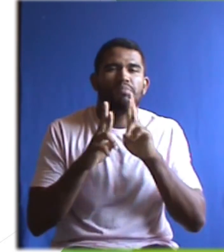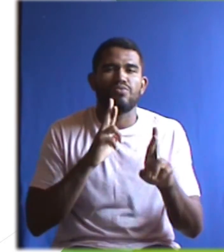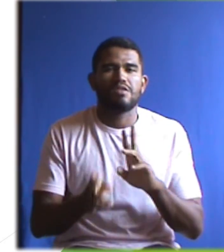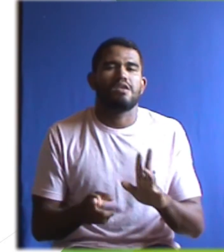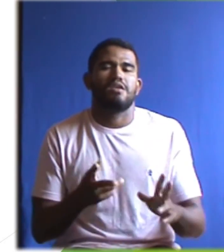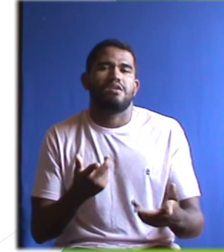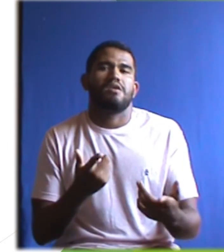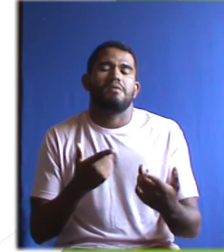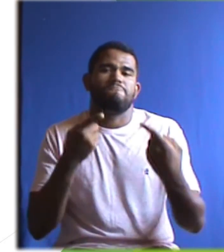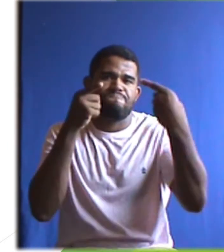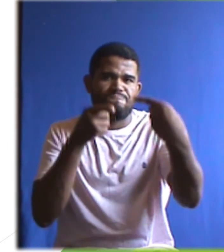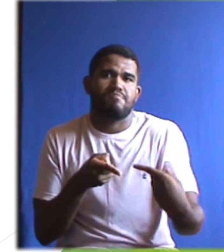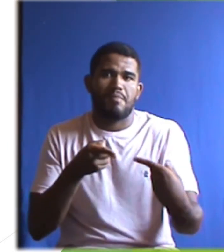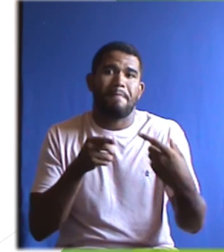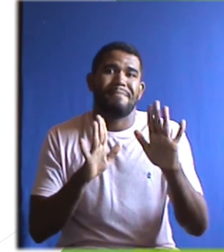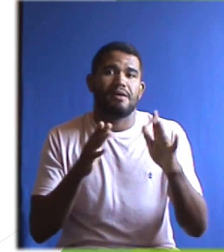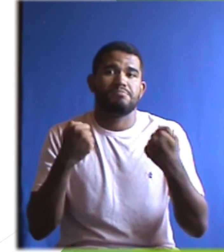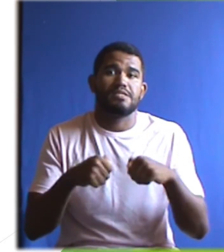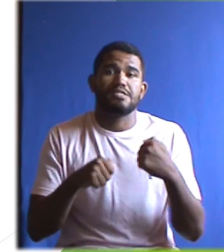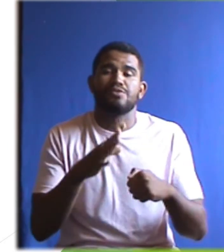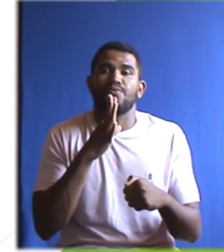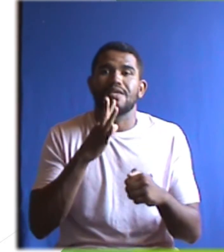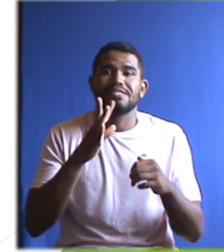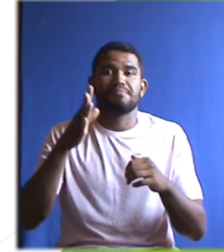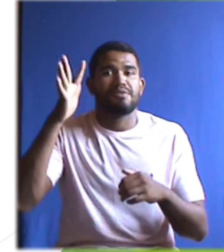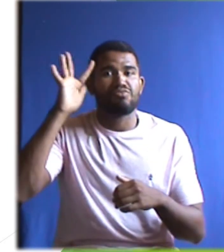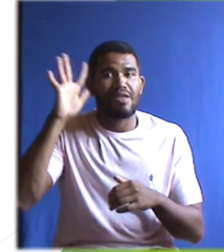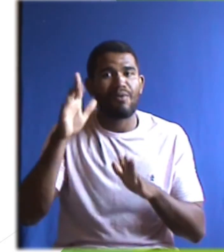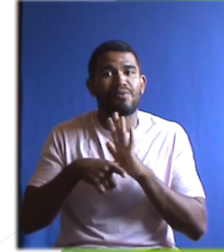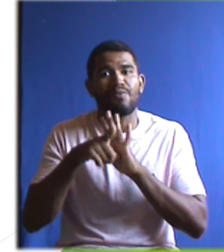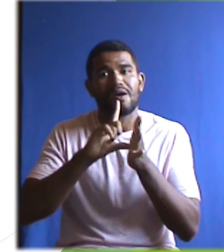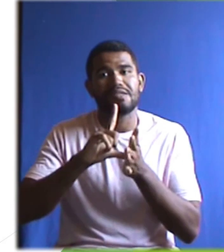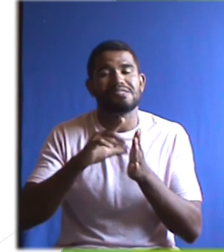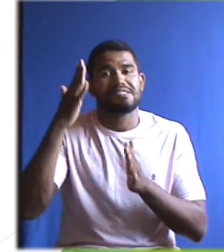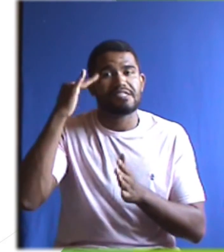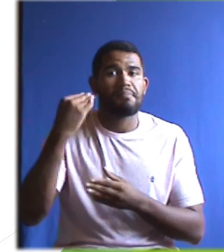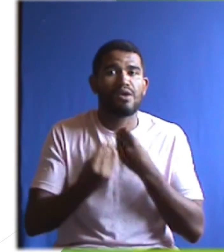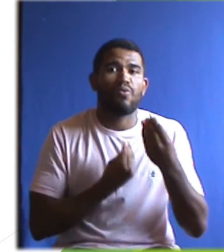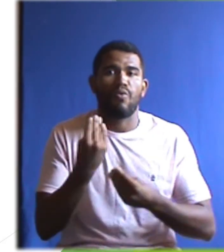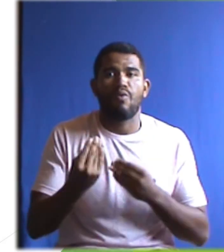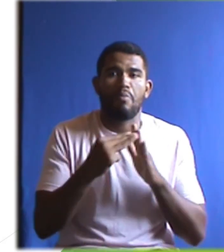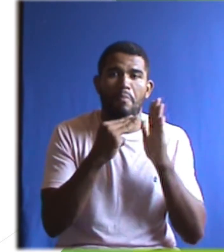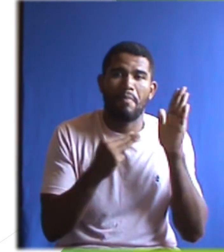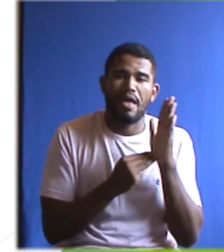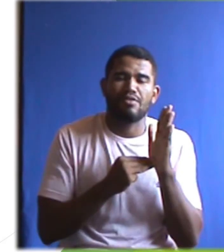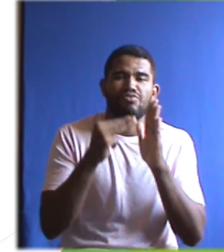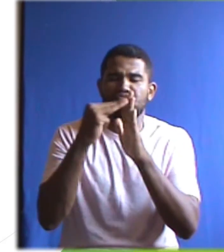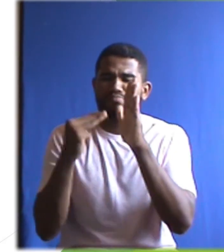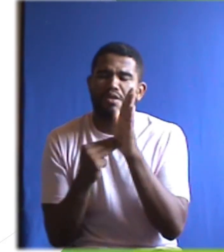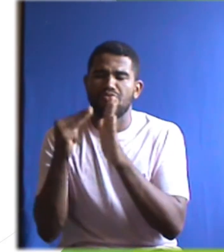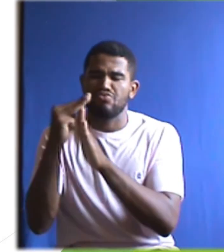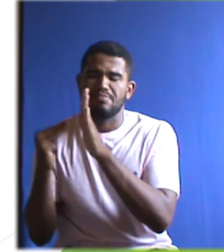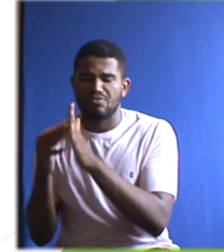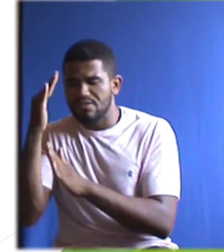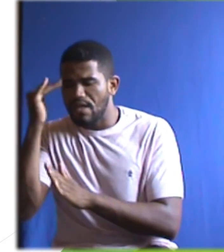você refutar questões como essa, você precisa ter um domínio teórico do método que você usa e dos outros métodos para